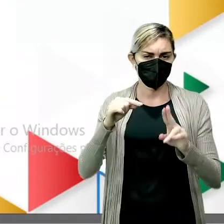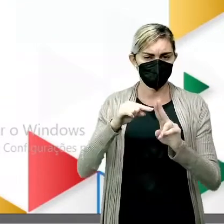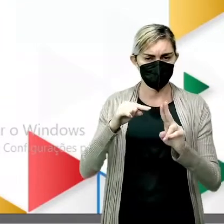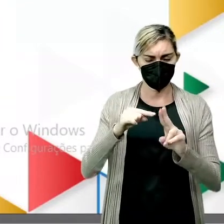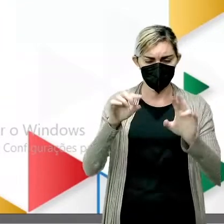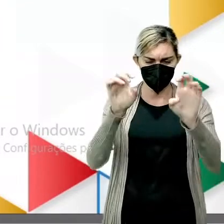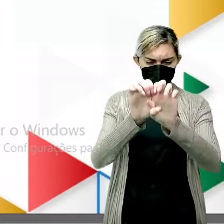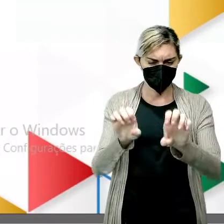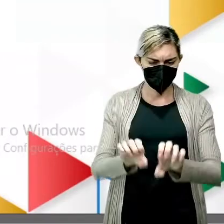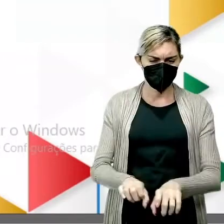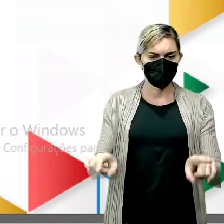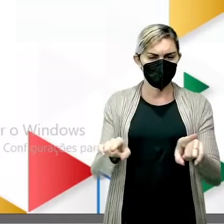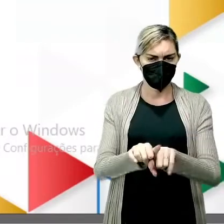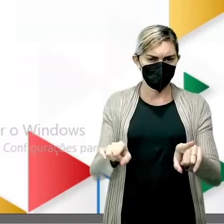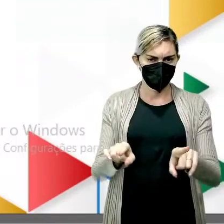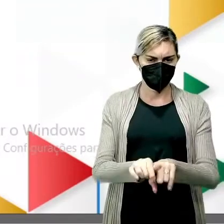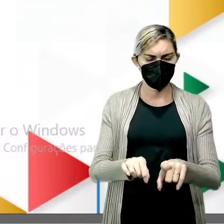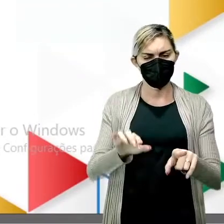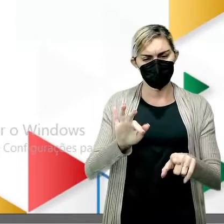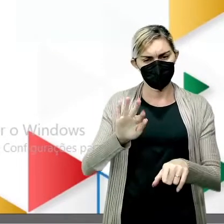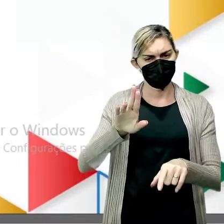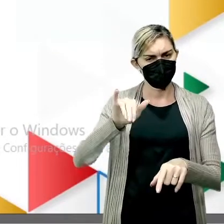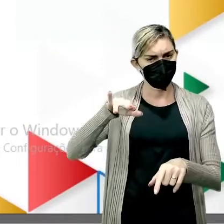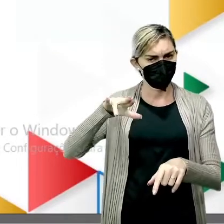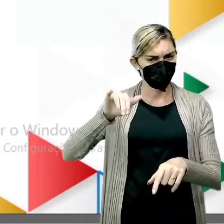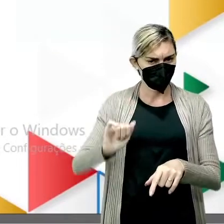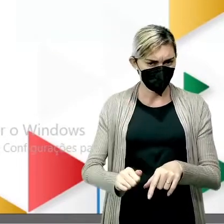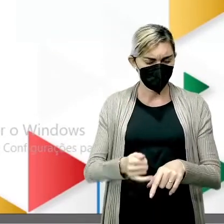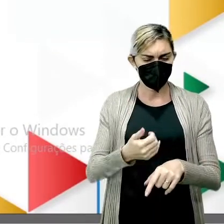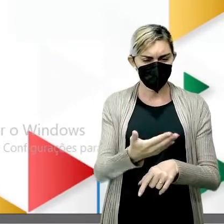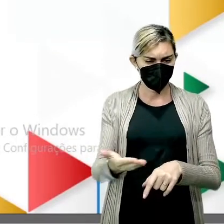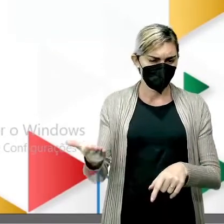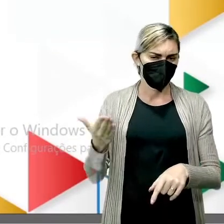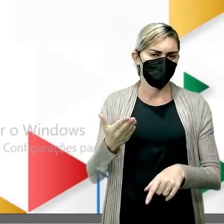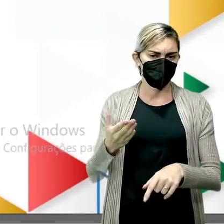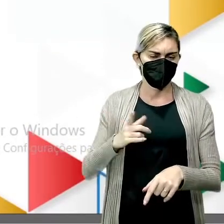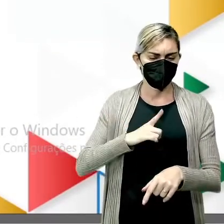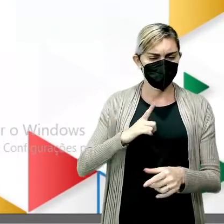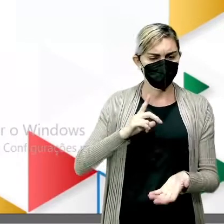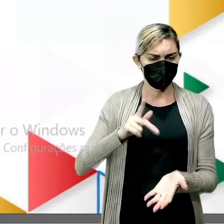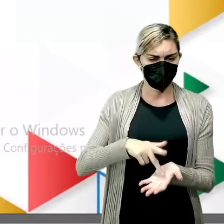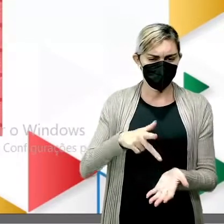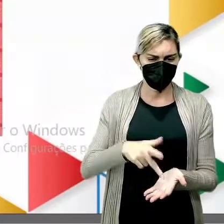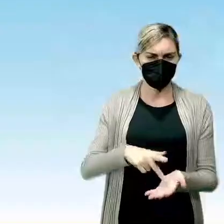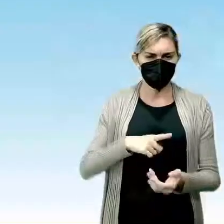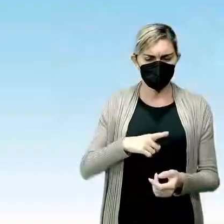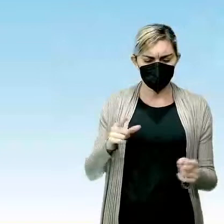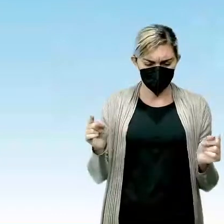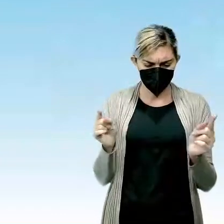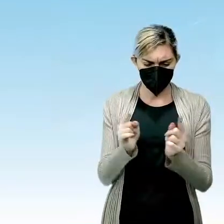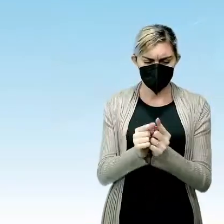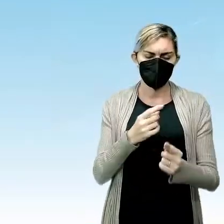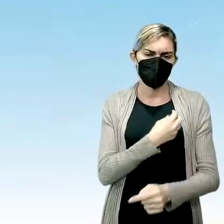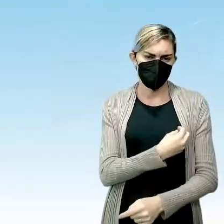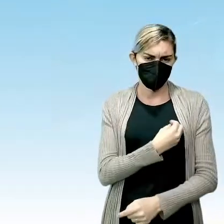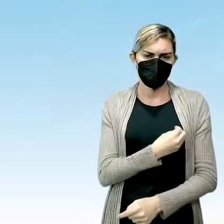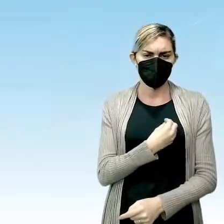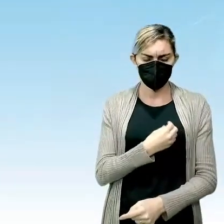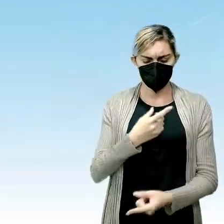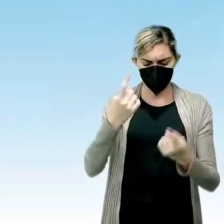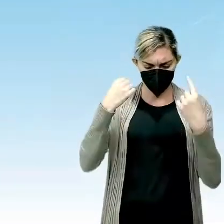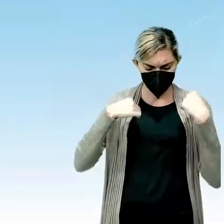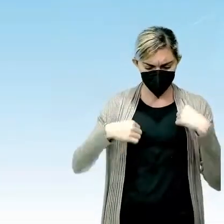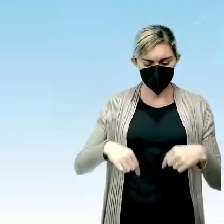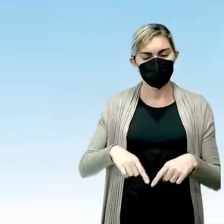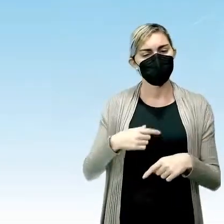também funcionais dos seres vivos, que são considerados, na verdade, a menor parte viva do nosso organismo. Por sua vez,